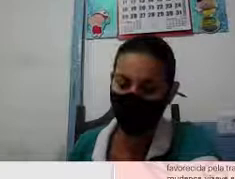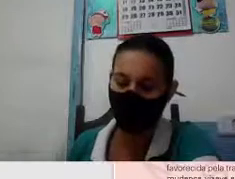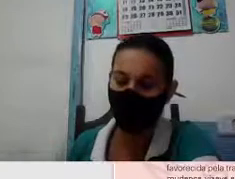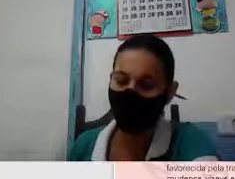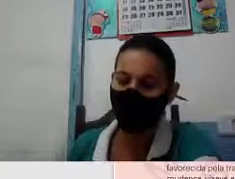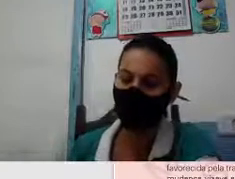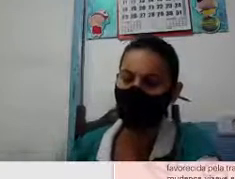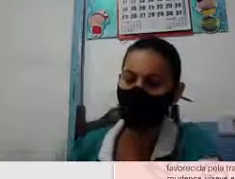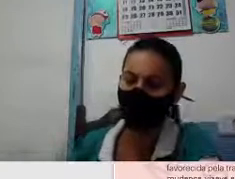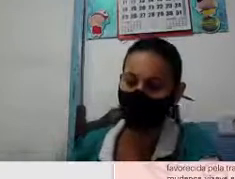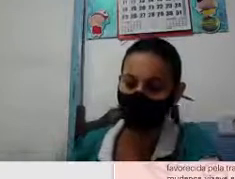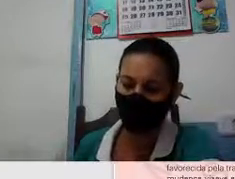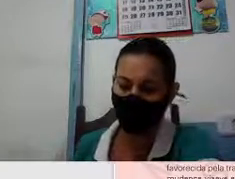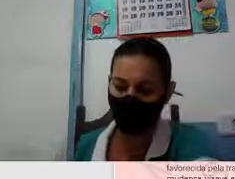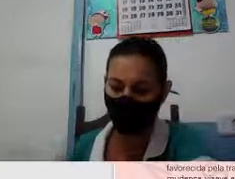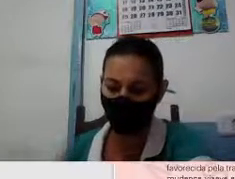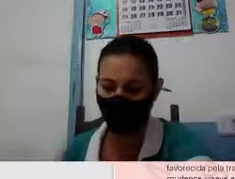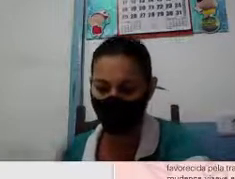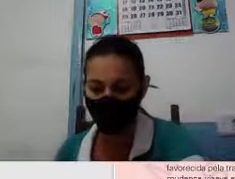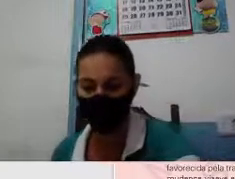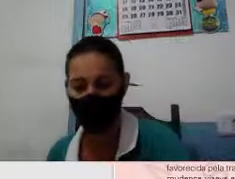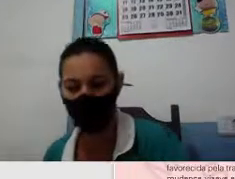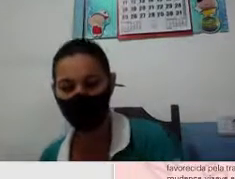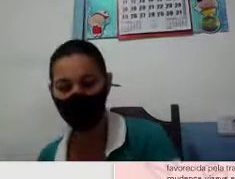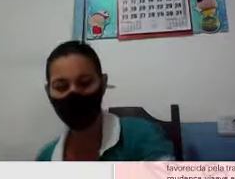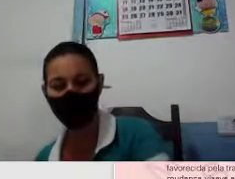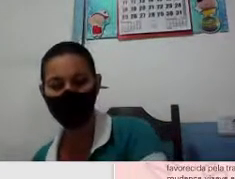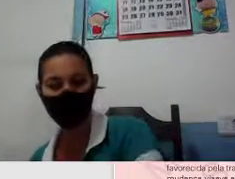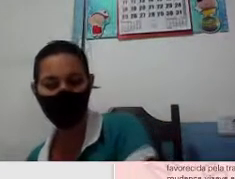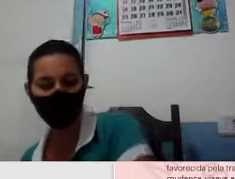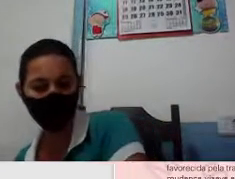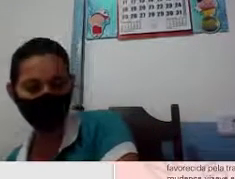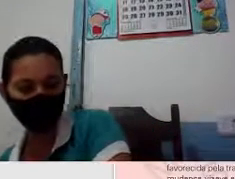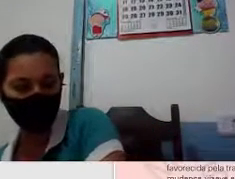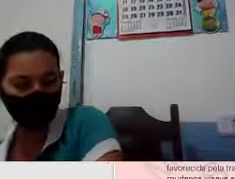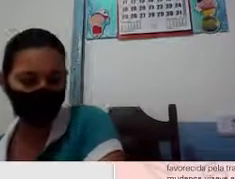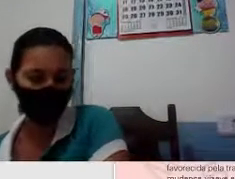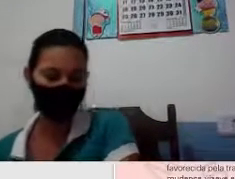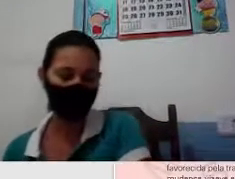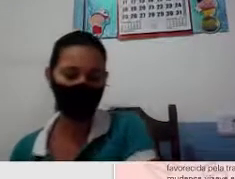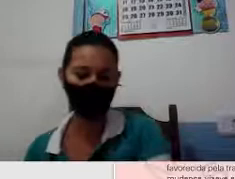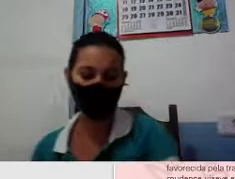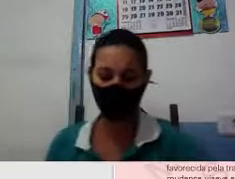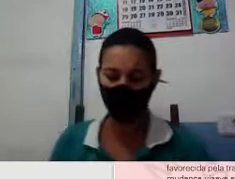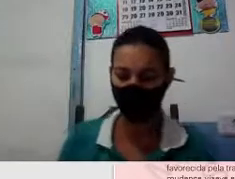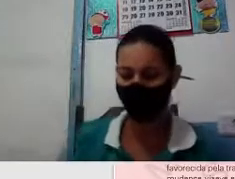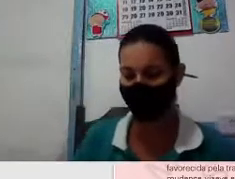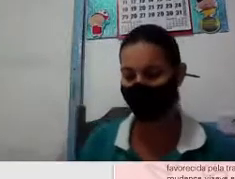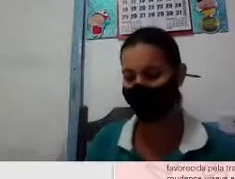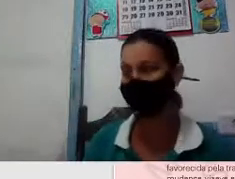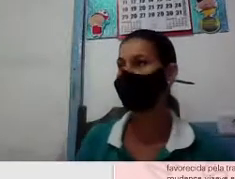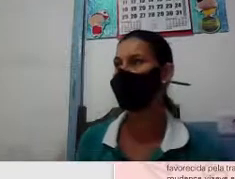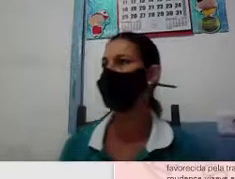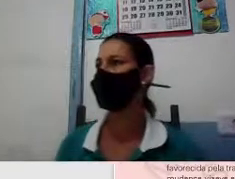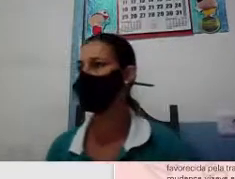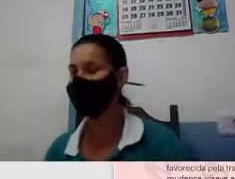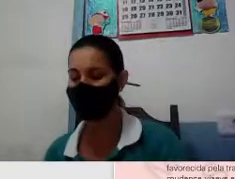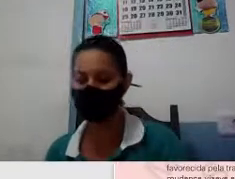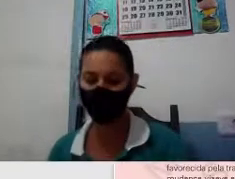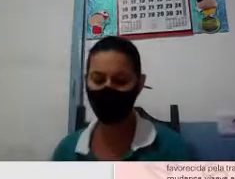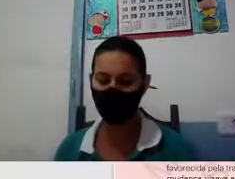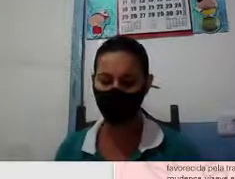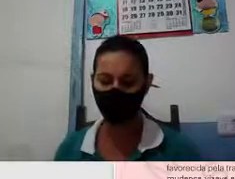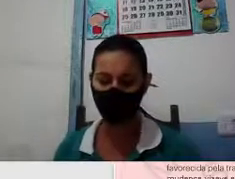Isso mesmo. Então, alguns nomes aí, né, do arcadismo de Portugal, Manuel Maria de Barbosa, né? Então, ele é dividido em três tipos